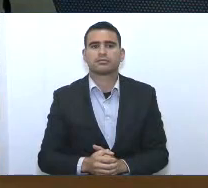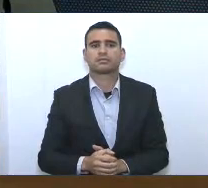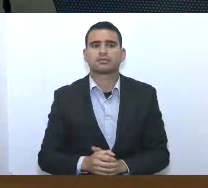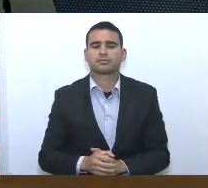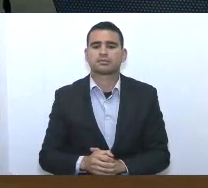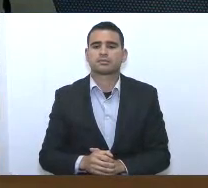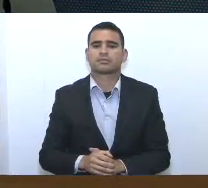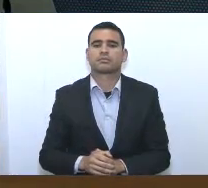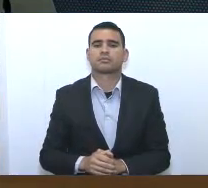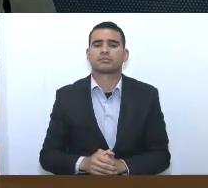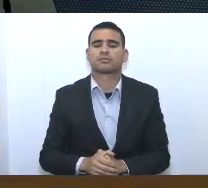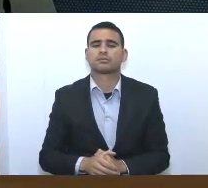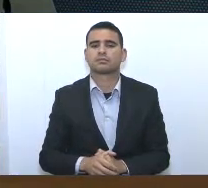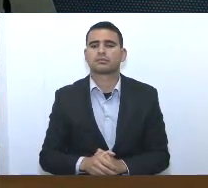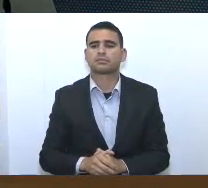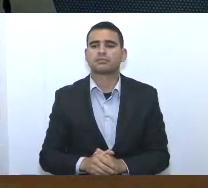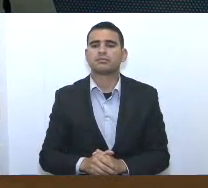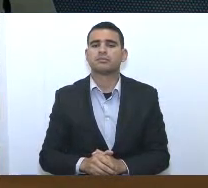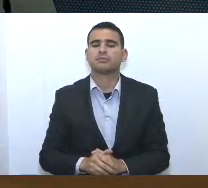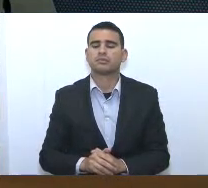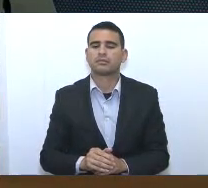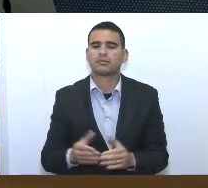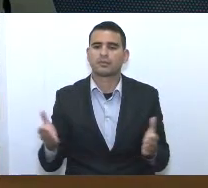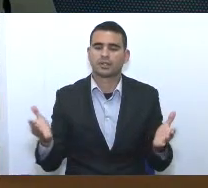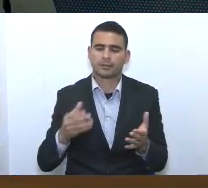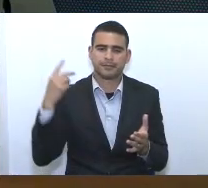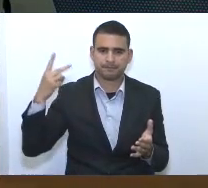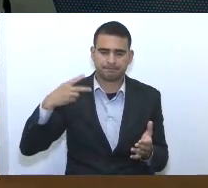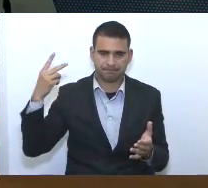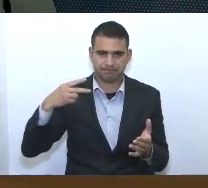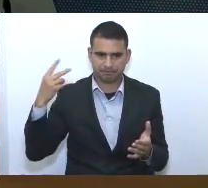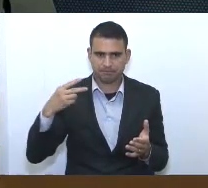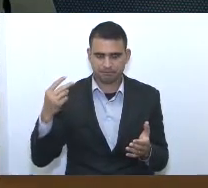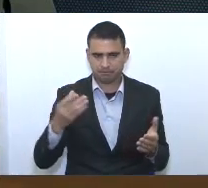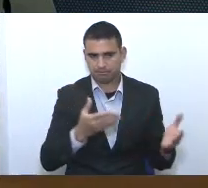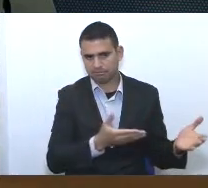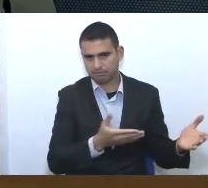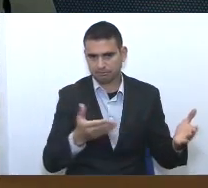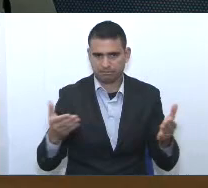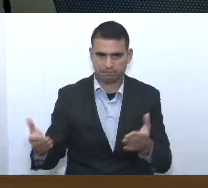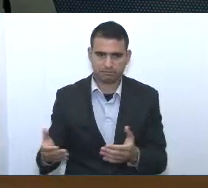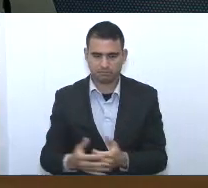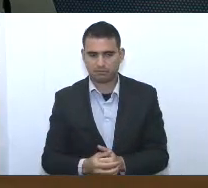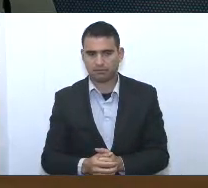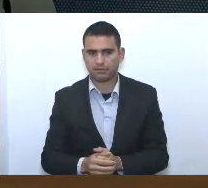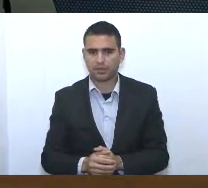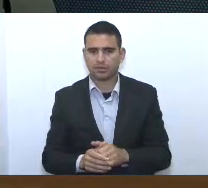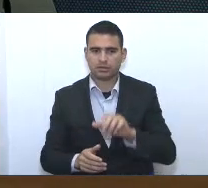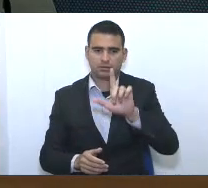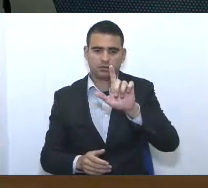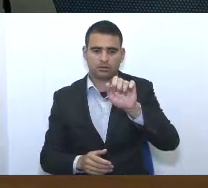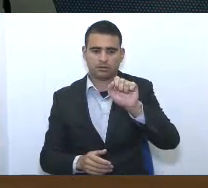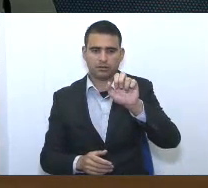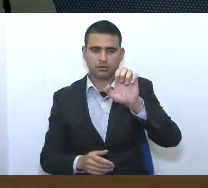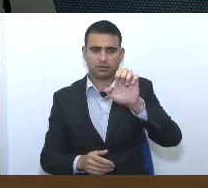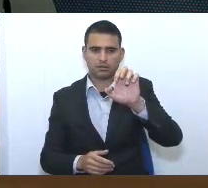Registro a presença do novo vereador Romildo Santos. Com a palavra, doutor Laércio Sandes.